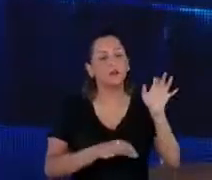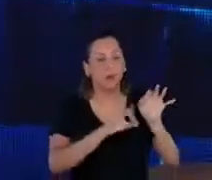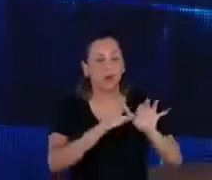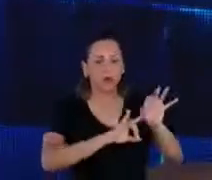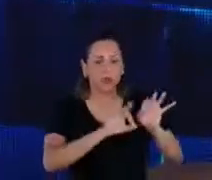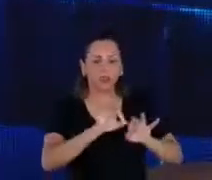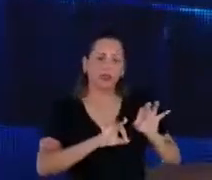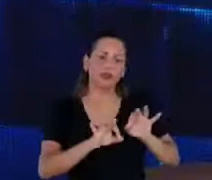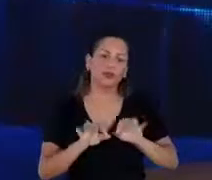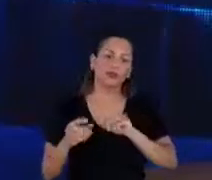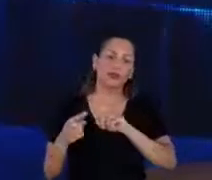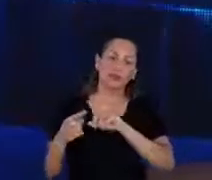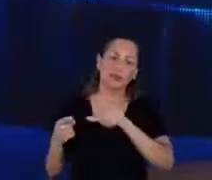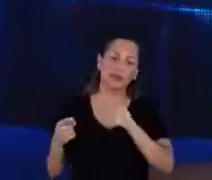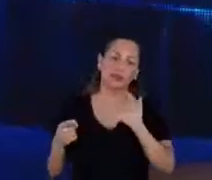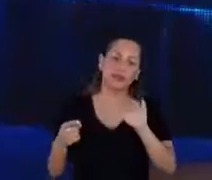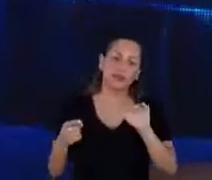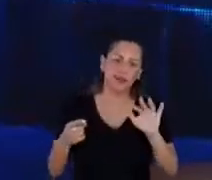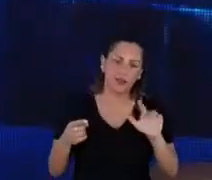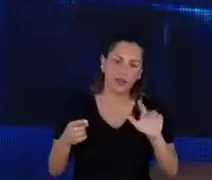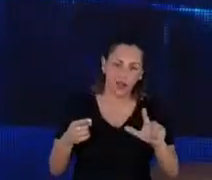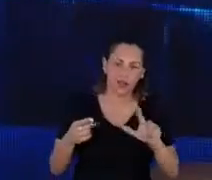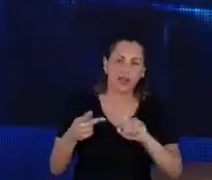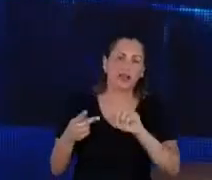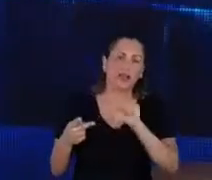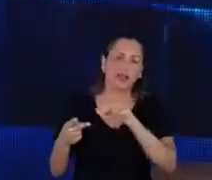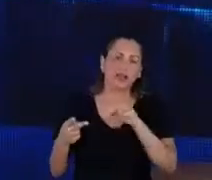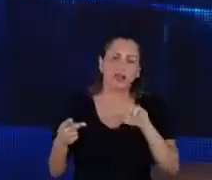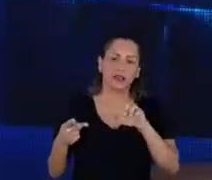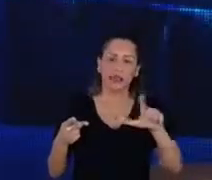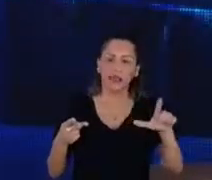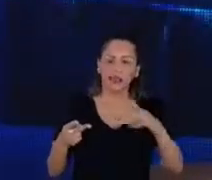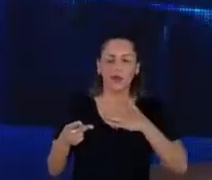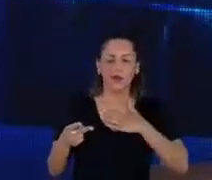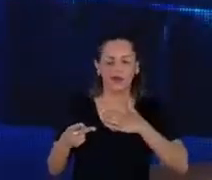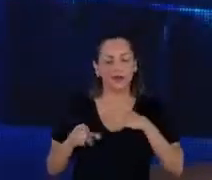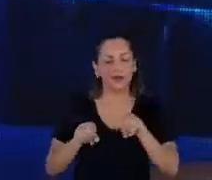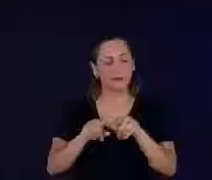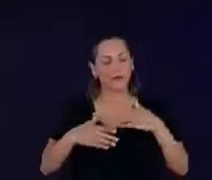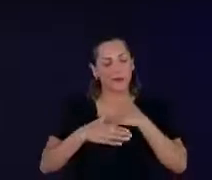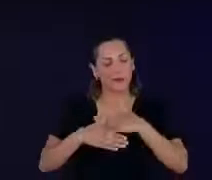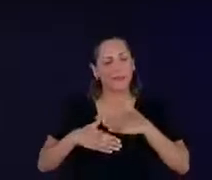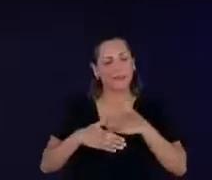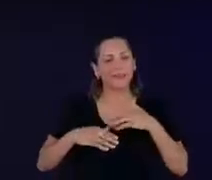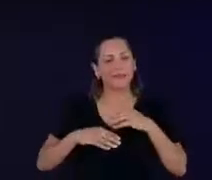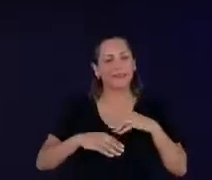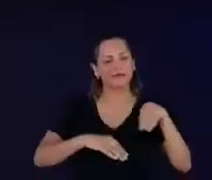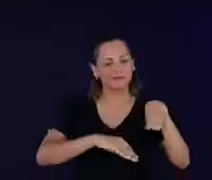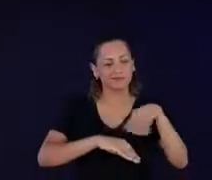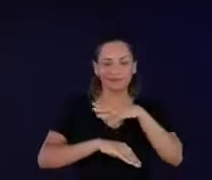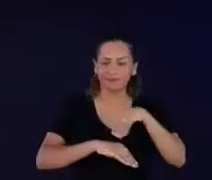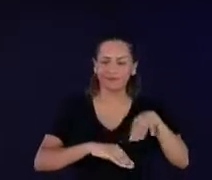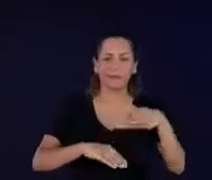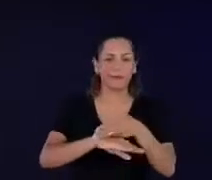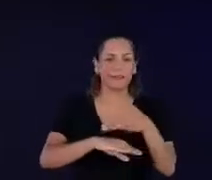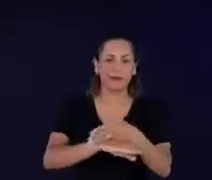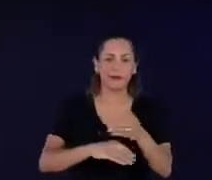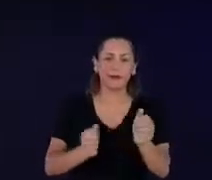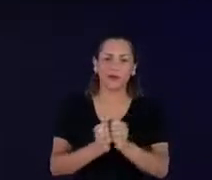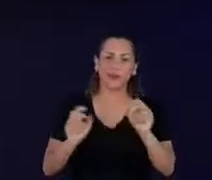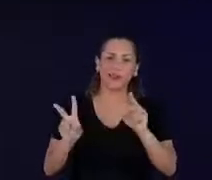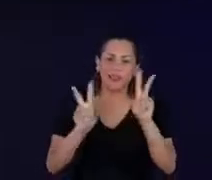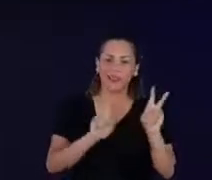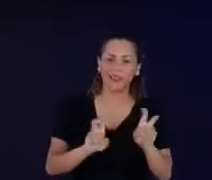a CPFL também. E do meu lado, foi um prazer poder participar aqui desse tema e com os colegas aqui. Com isso, a gente